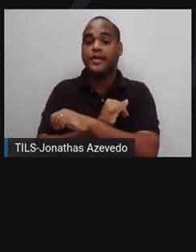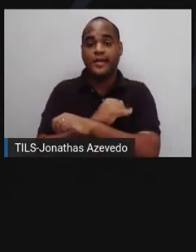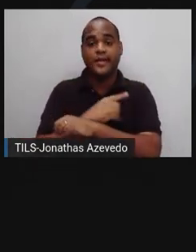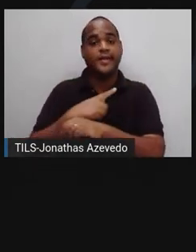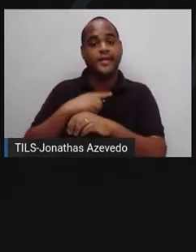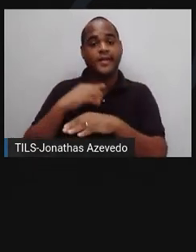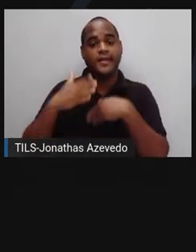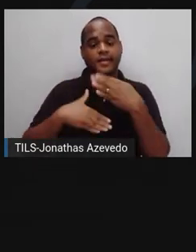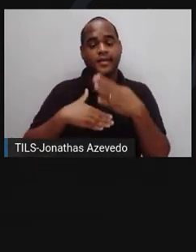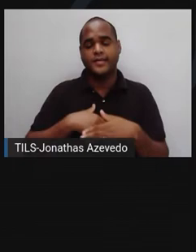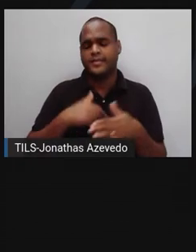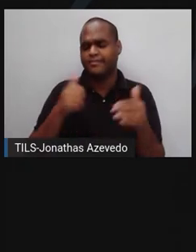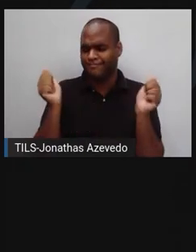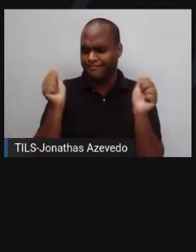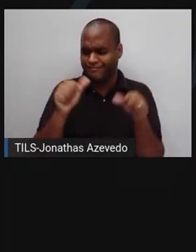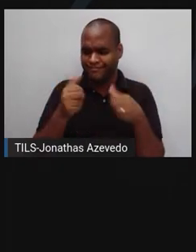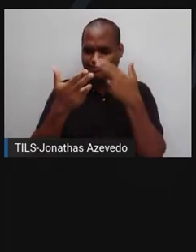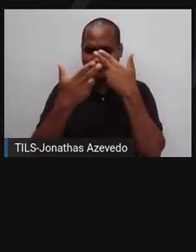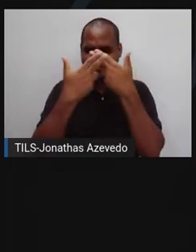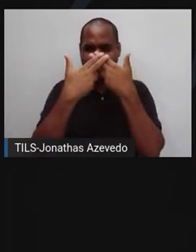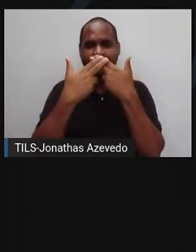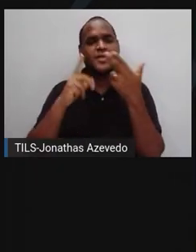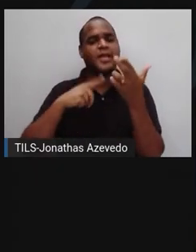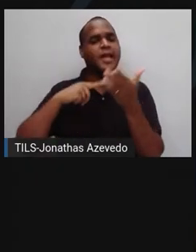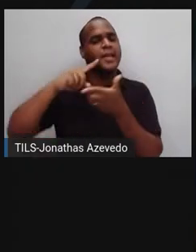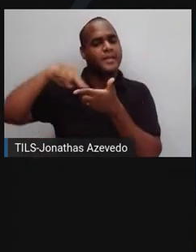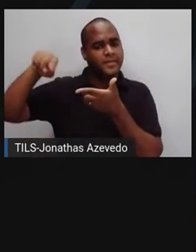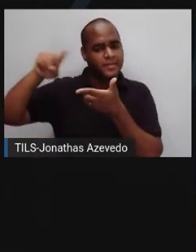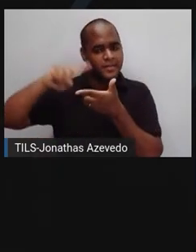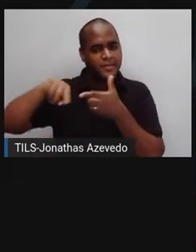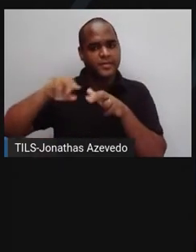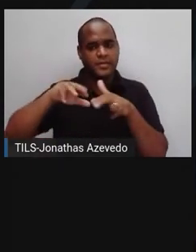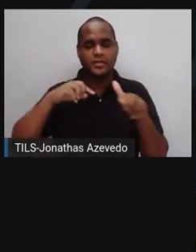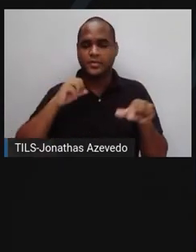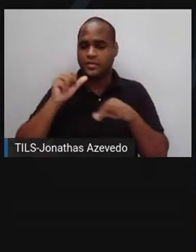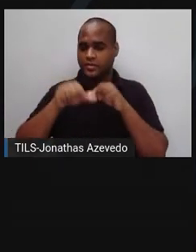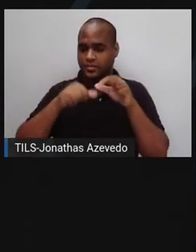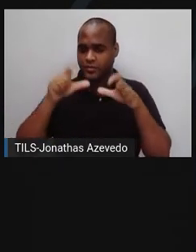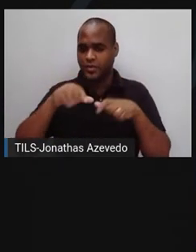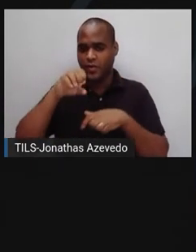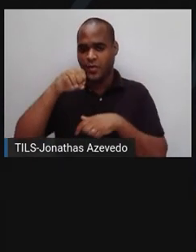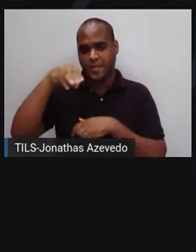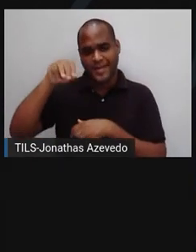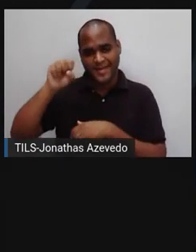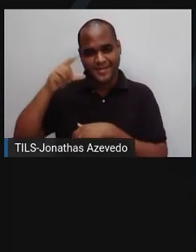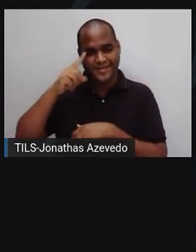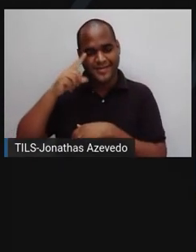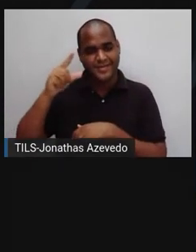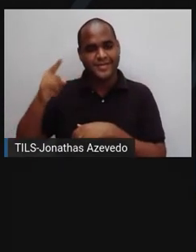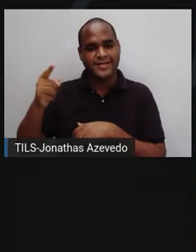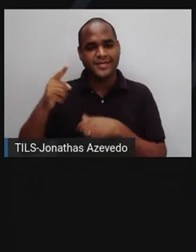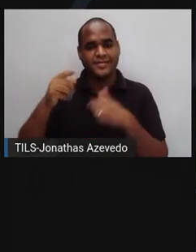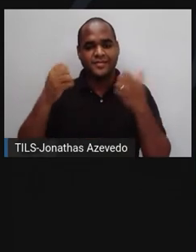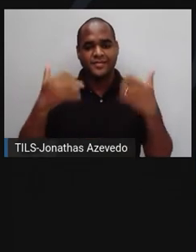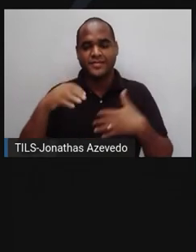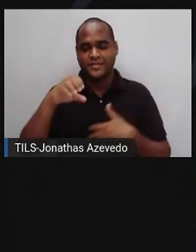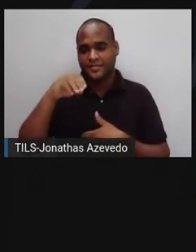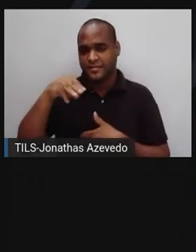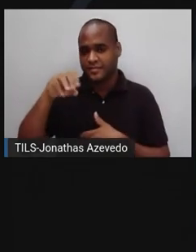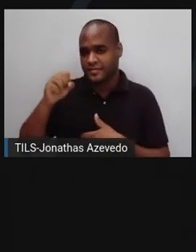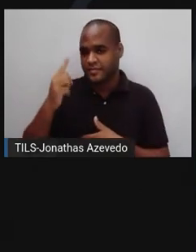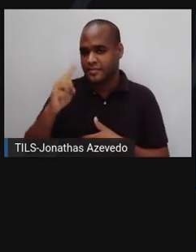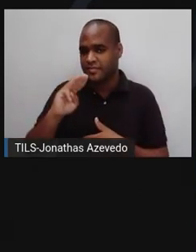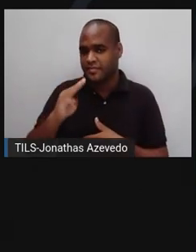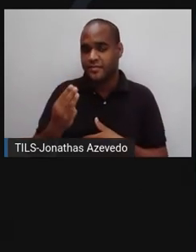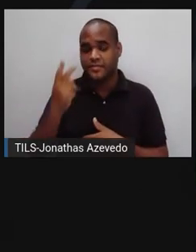causou muita frustração muito muito problema de acordo com a Organização Mundial da Saúde OMS 1 milhão de pessoas